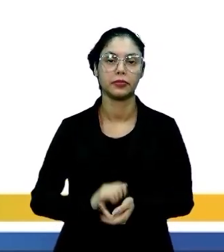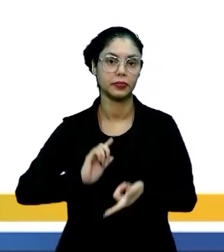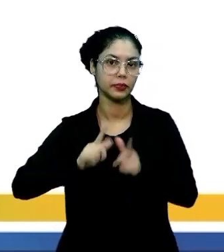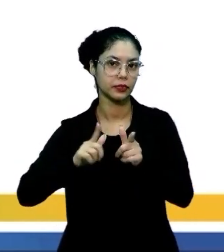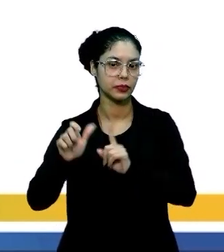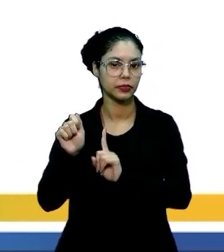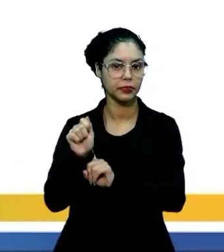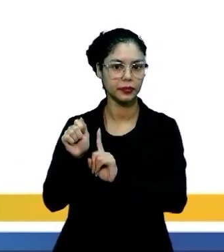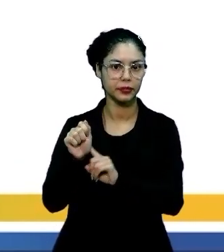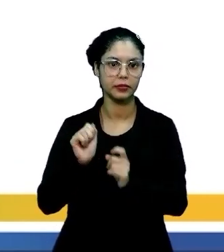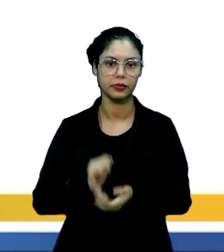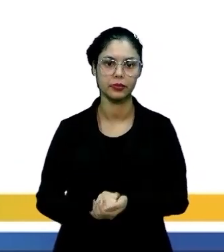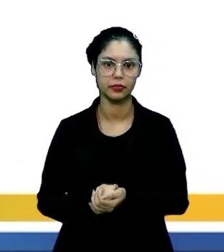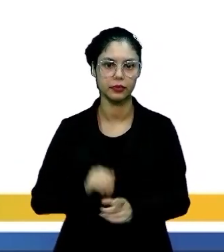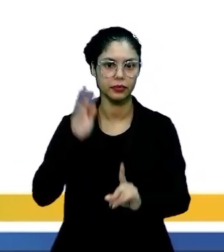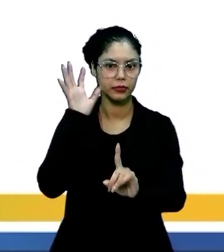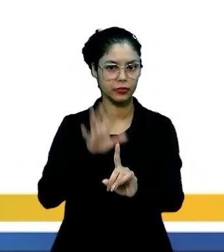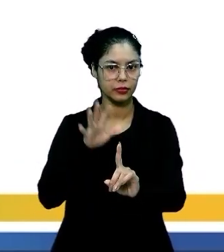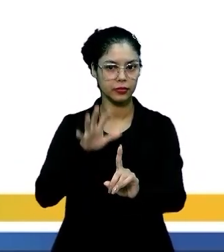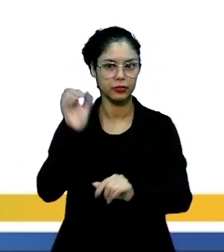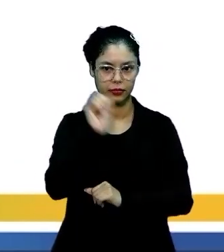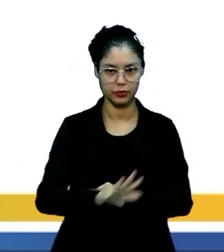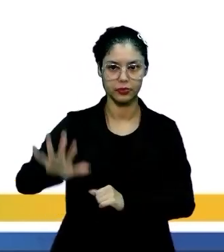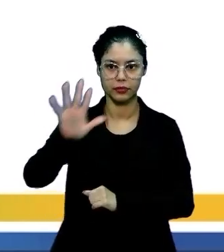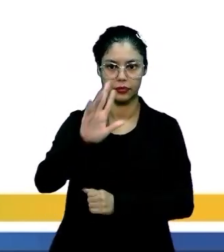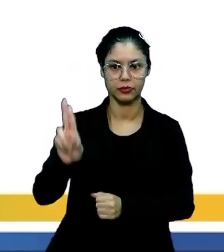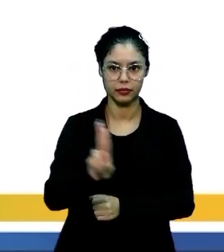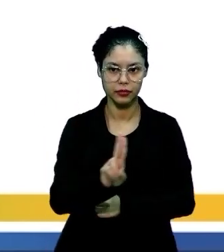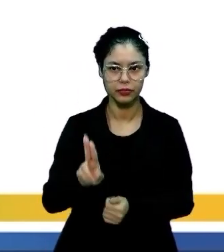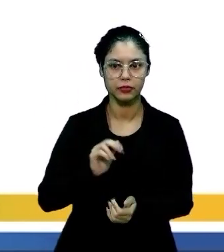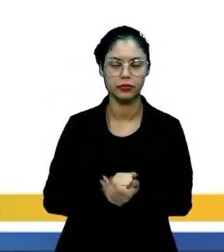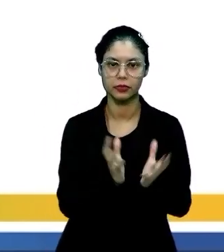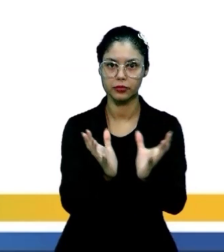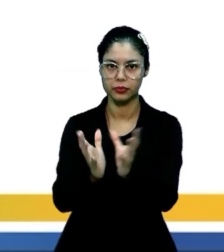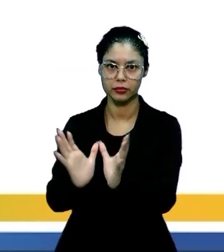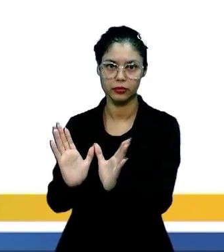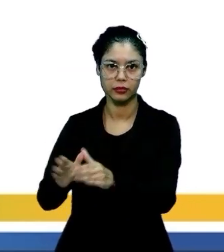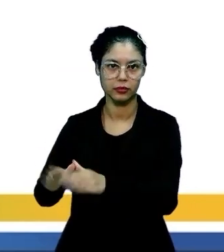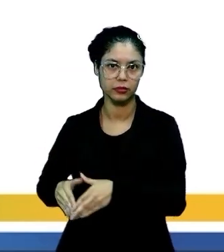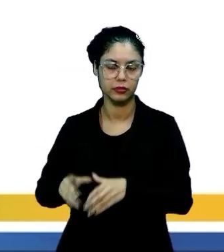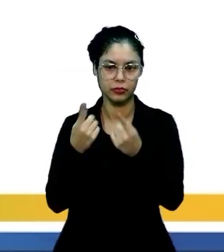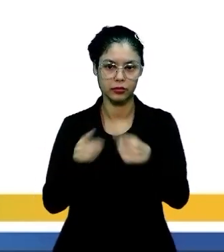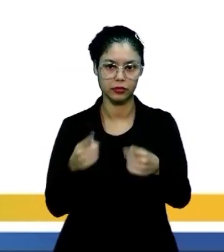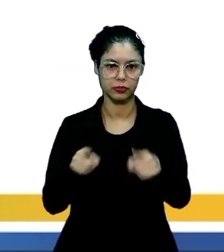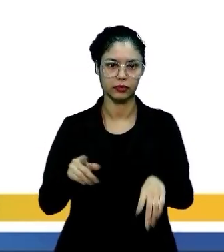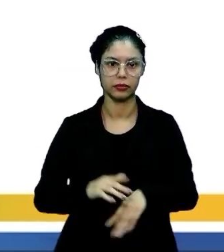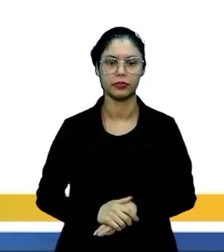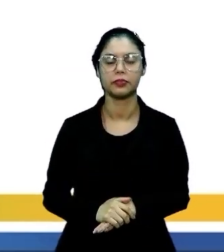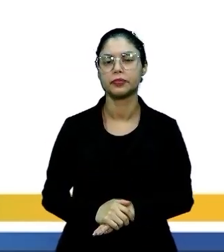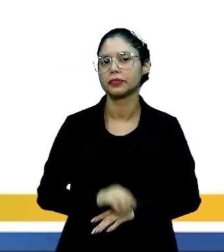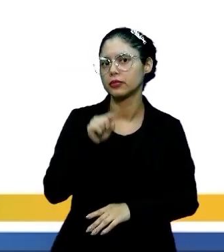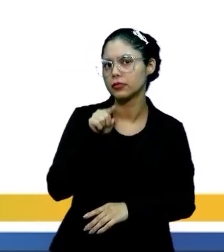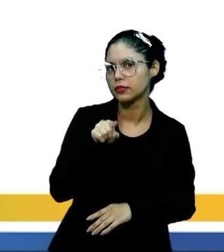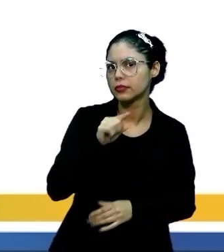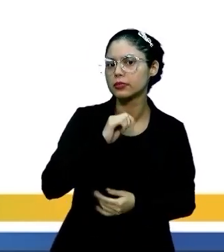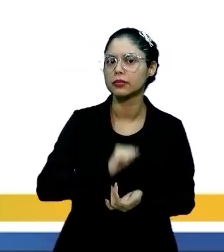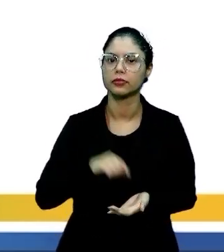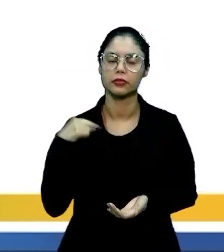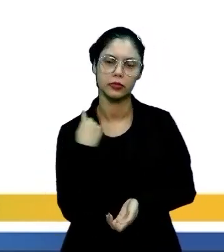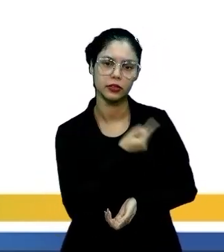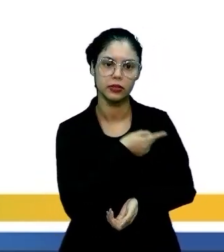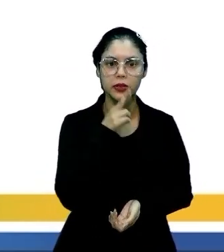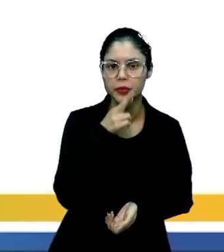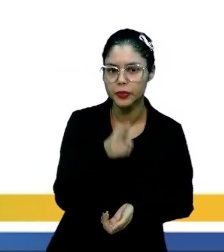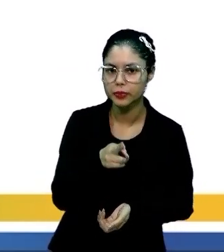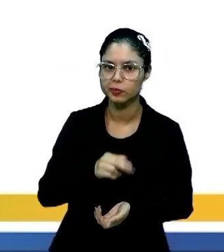A nós temos pela influência internacional dos nomes de bandas e de músicas. Seria essa a nossa